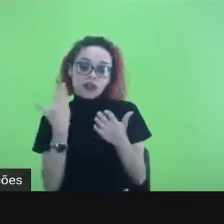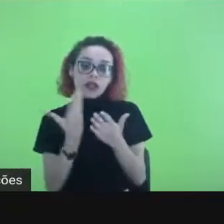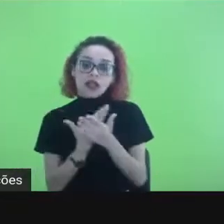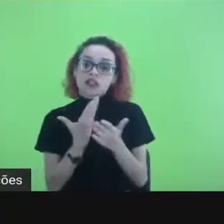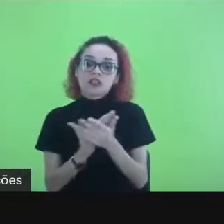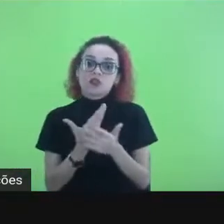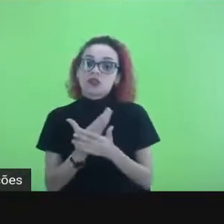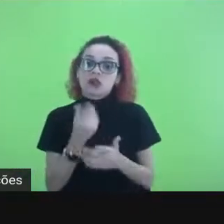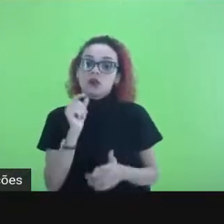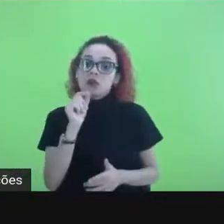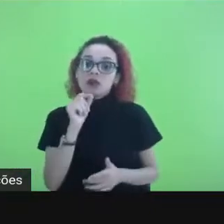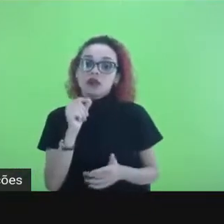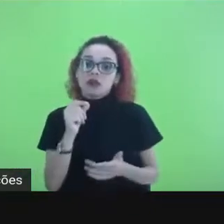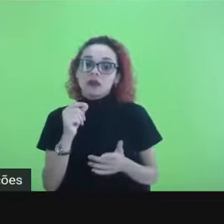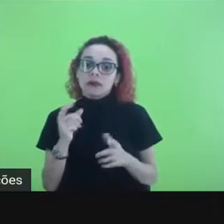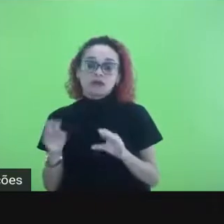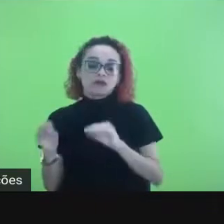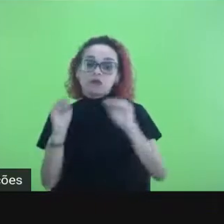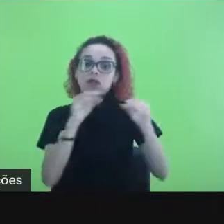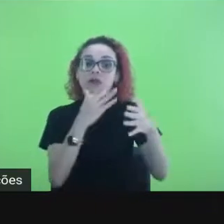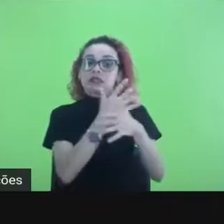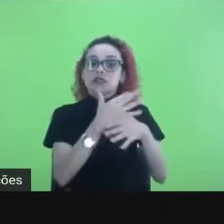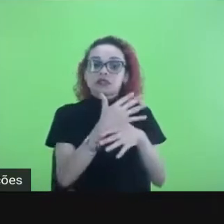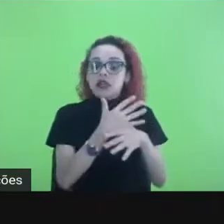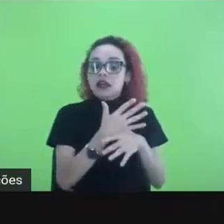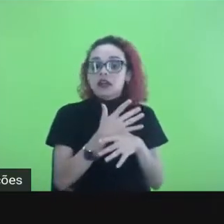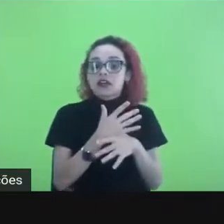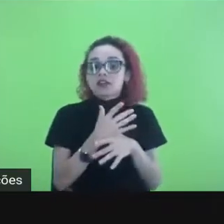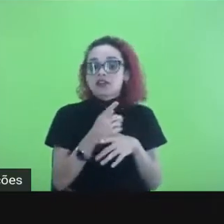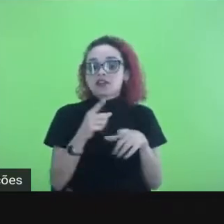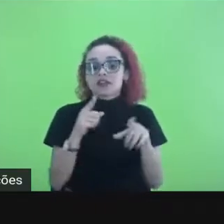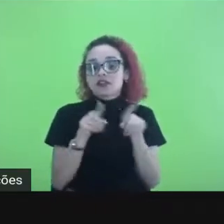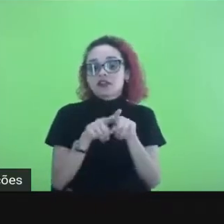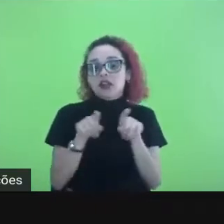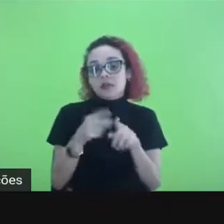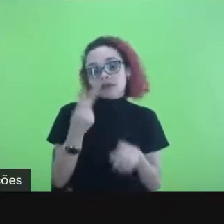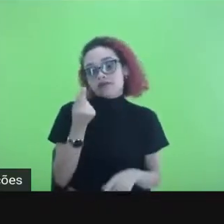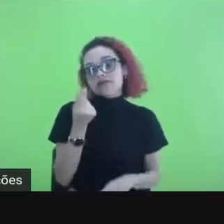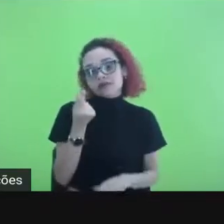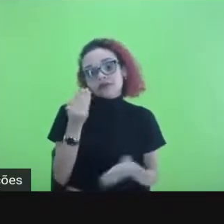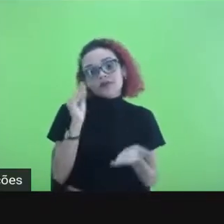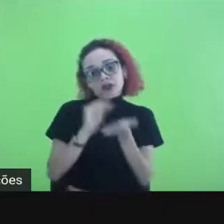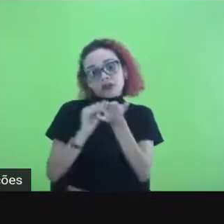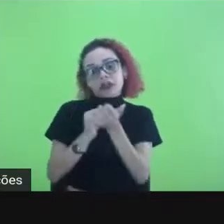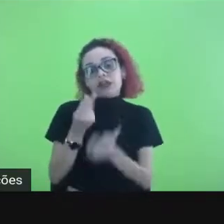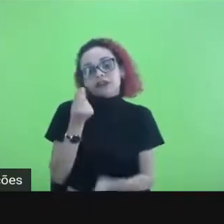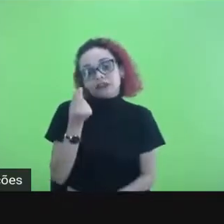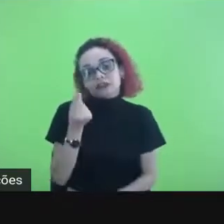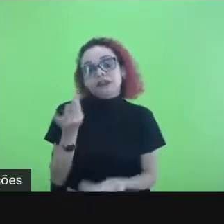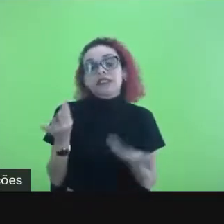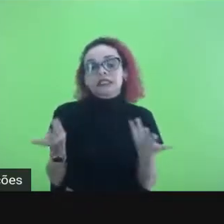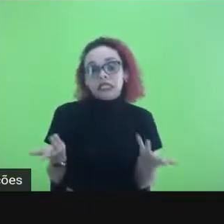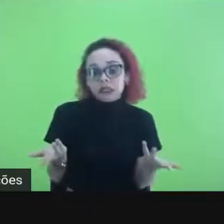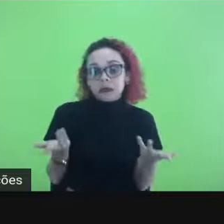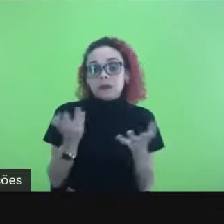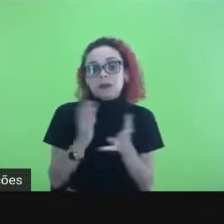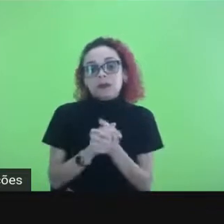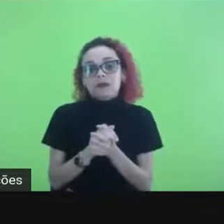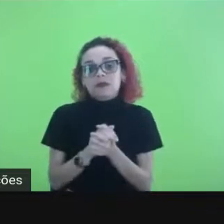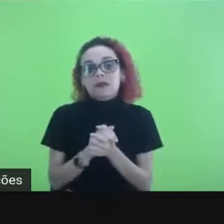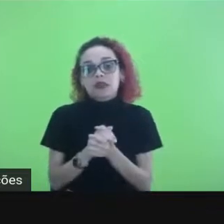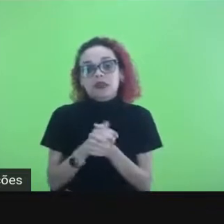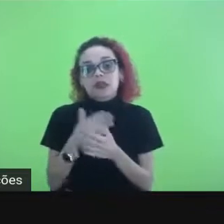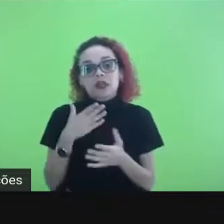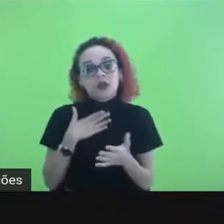eu mudasse para essa cidade, né, principalmente por a questão financeira e tal. Então, acabei começando